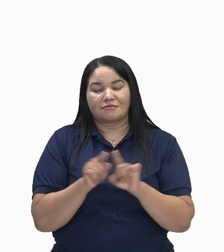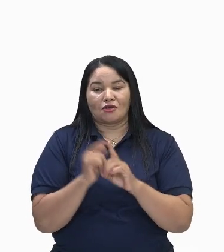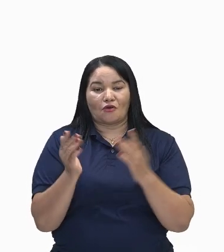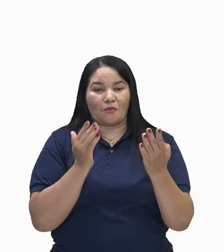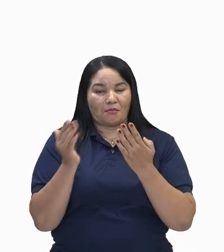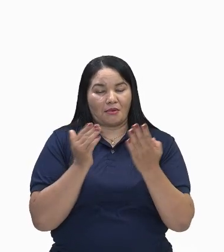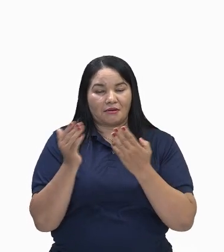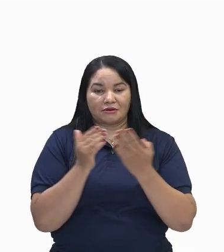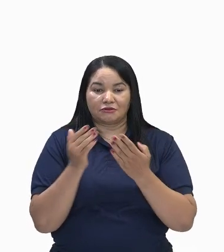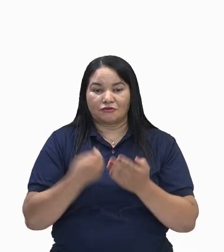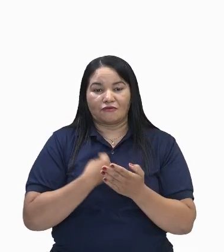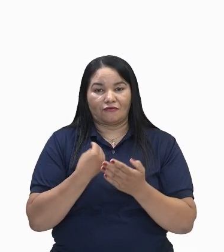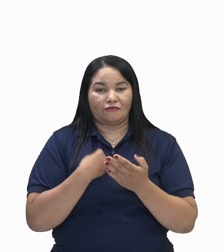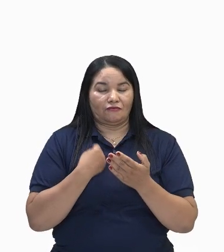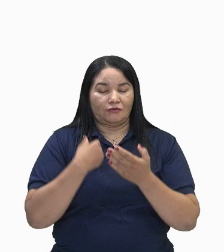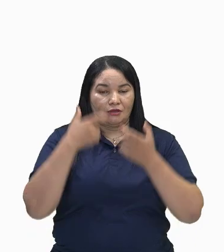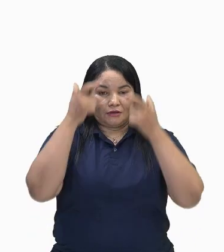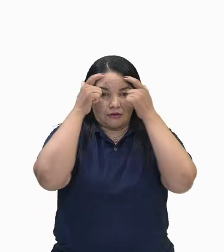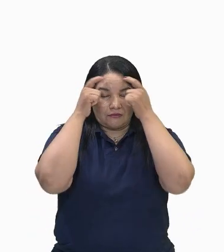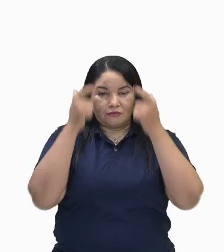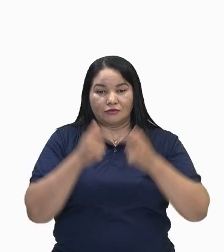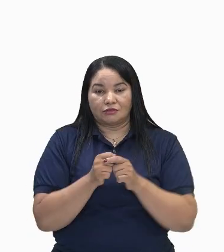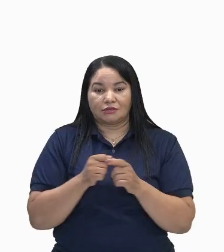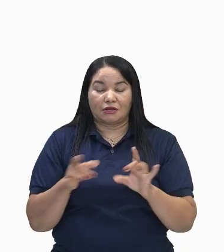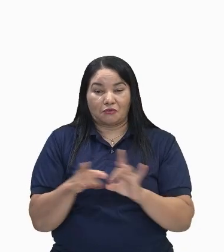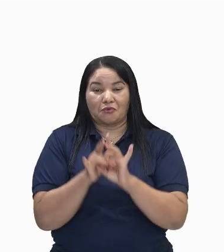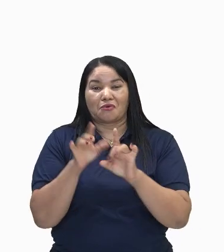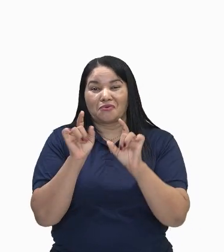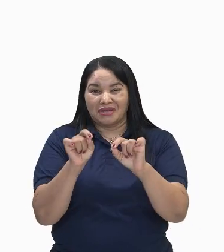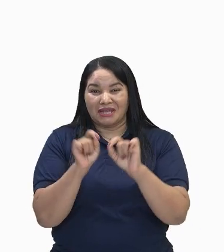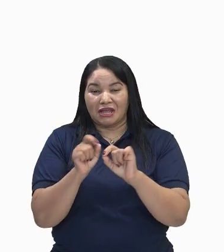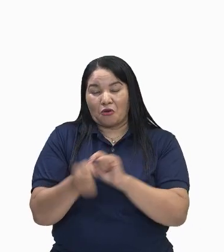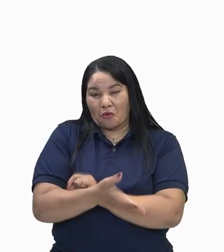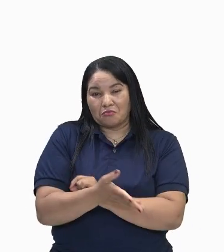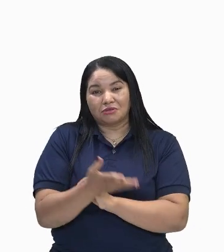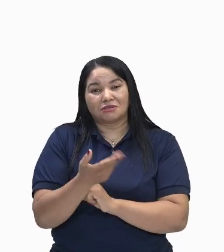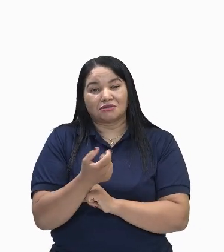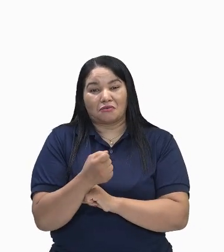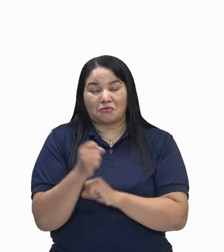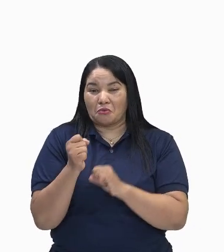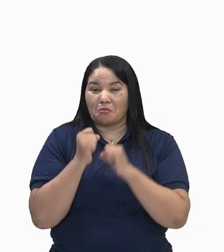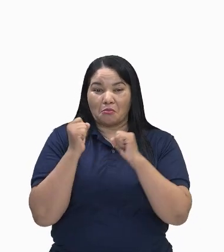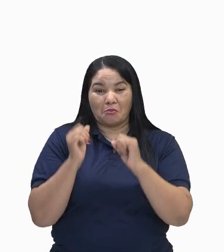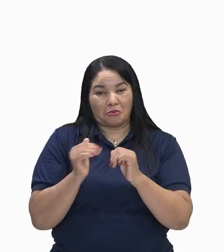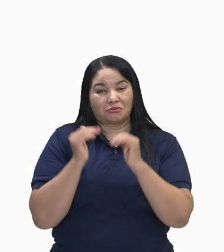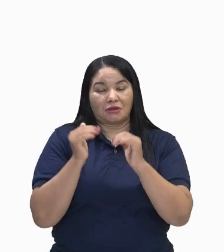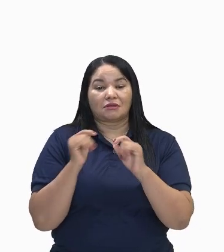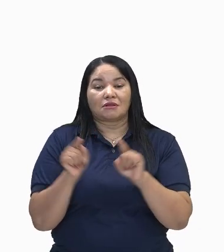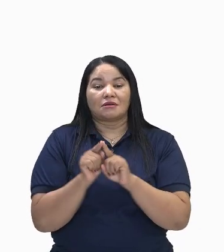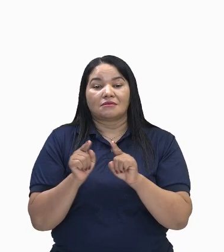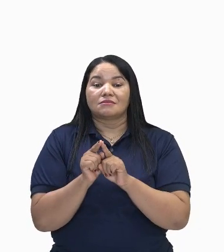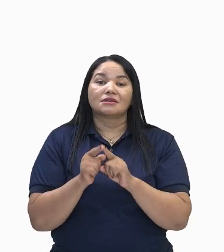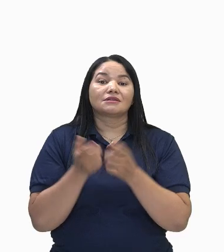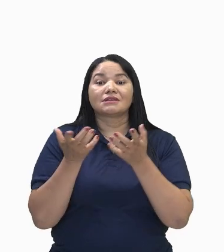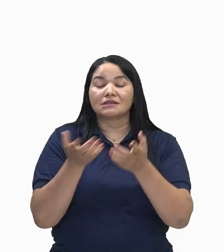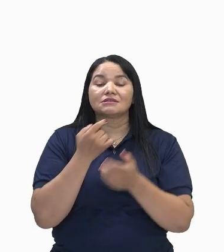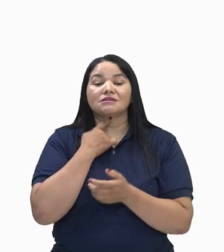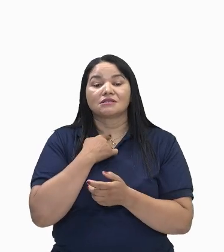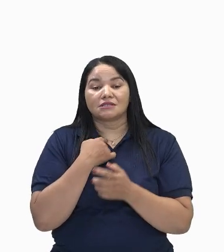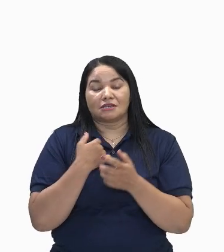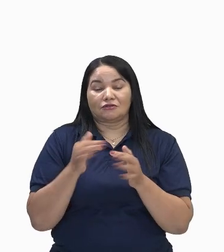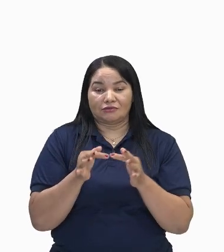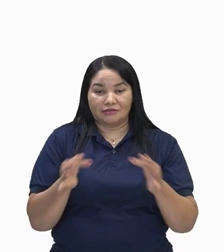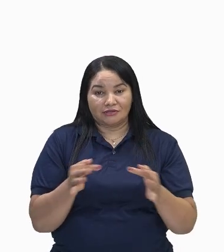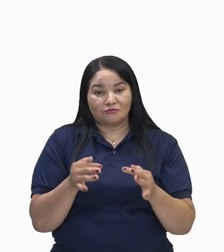corte, associada à corrupção e ao poder. Há um desejo de simplicidade e de contato com a